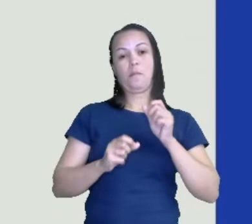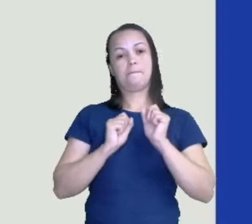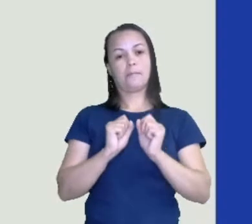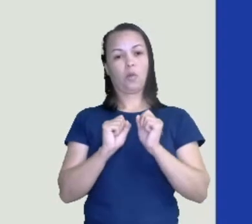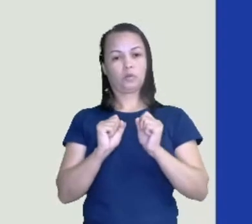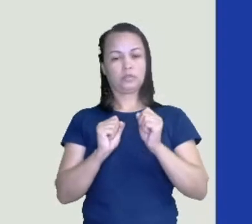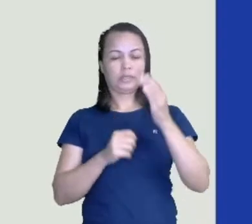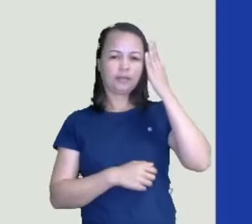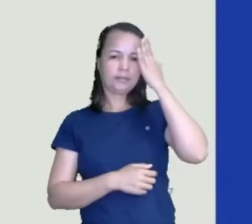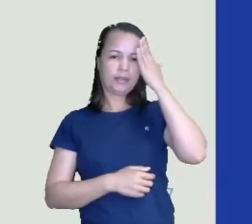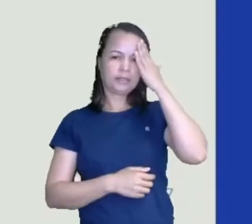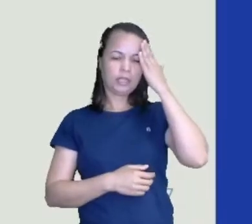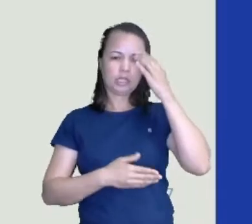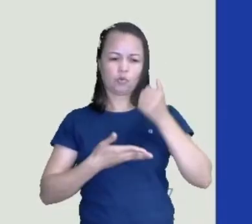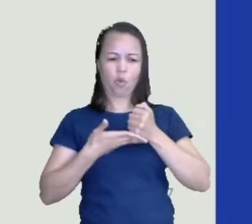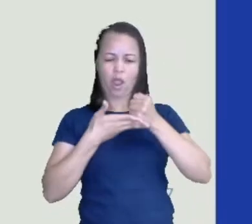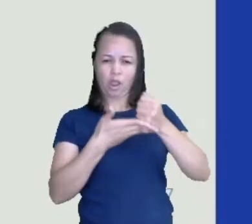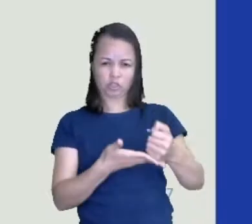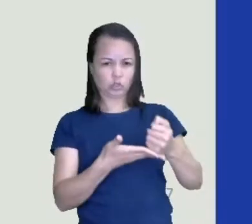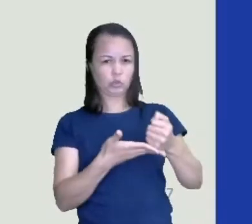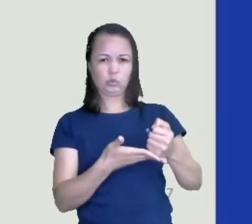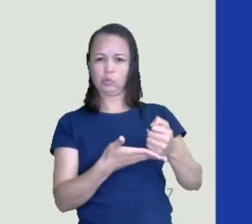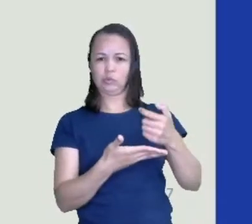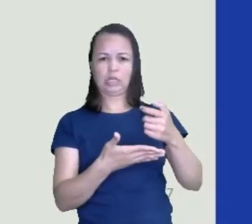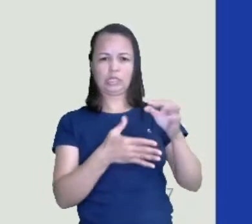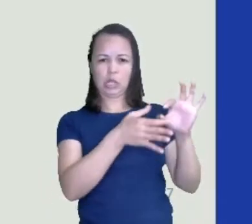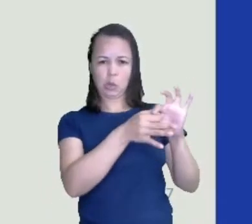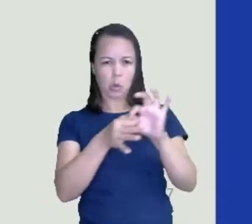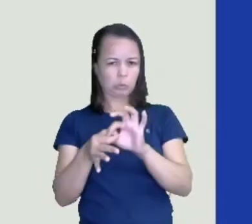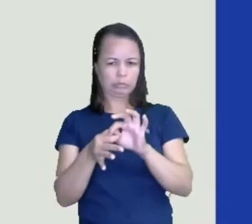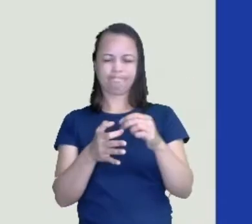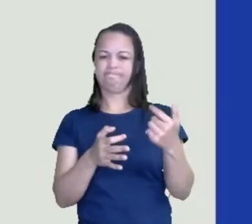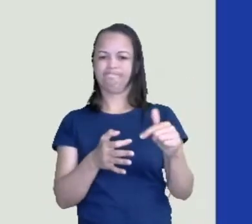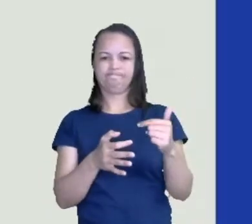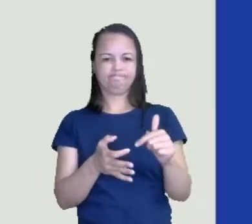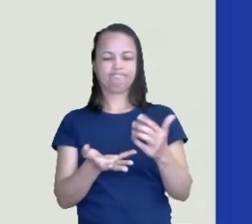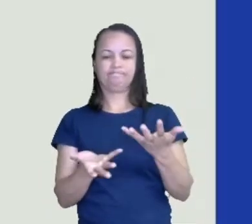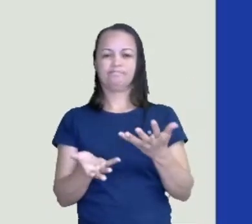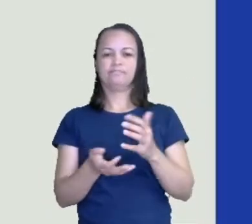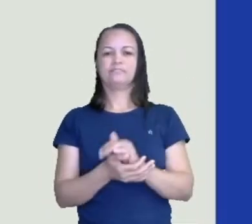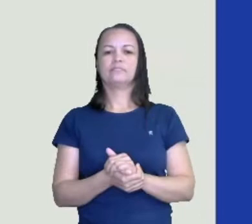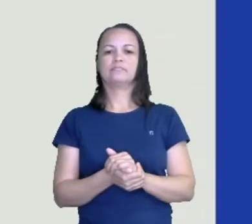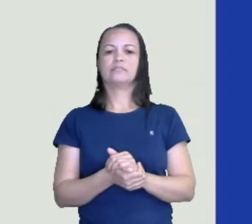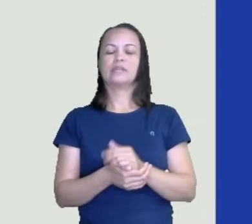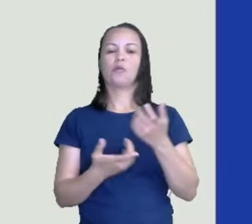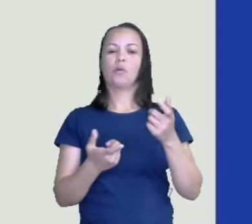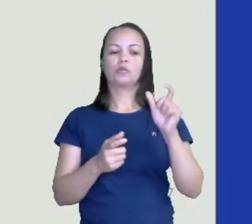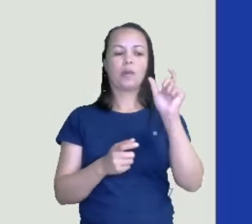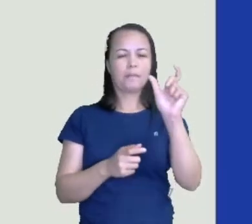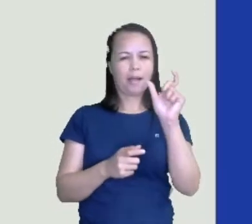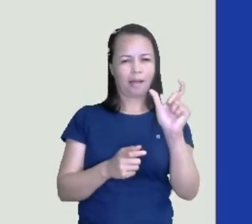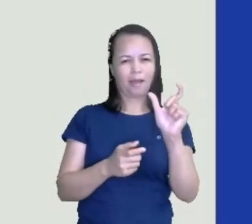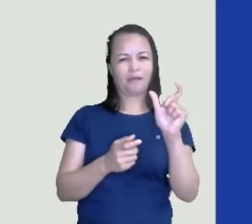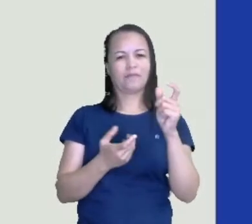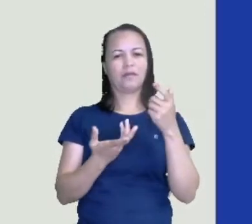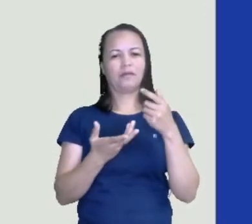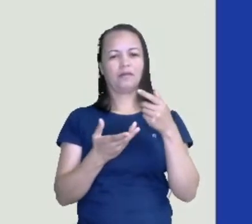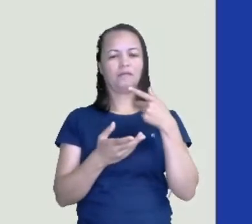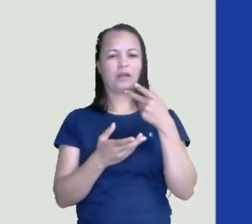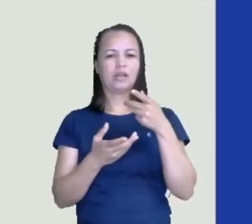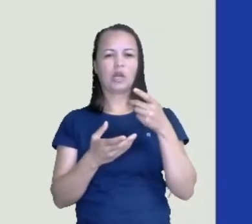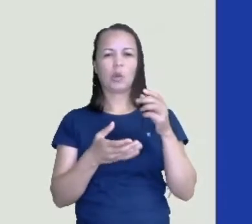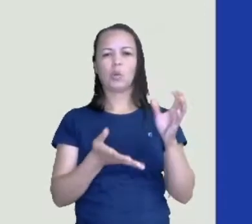compreendido sem a ajuda de contexto. Quando uma palavra ou enunciado se apresenta em seu